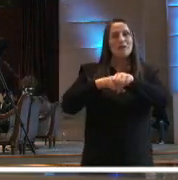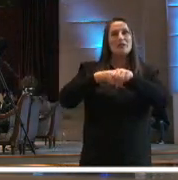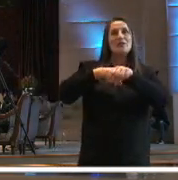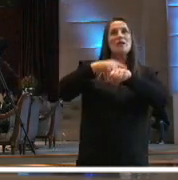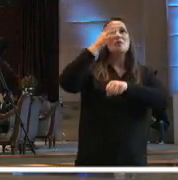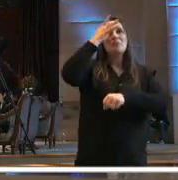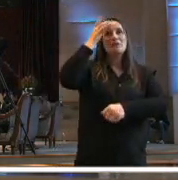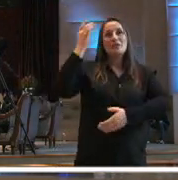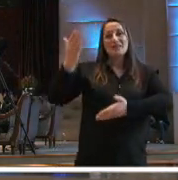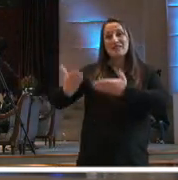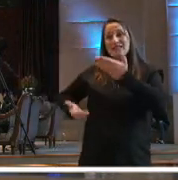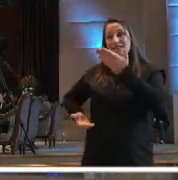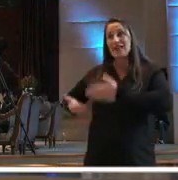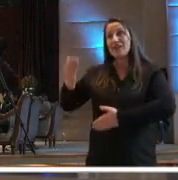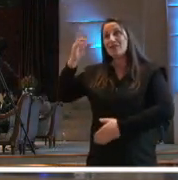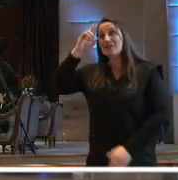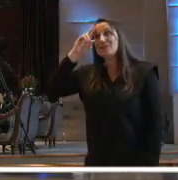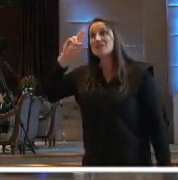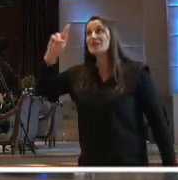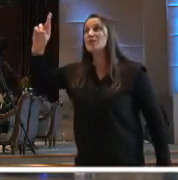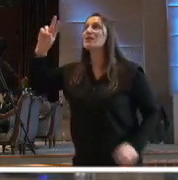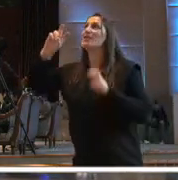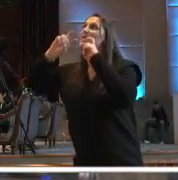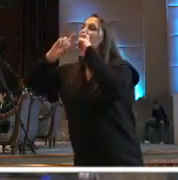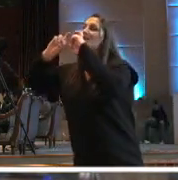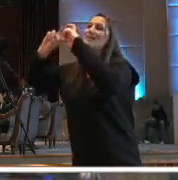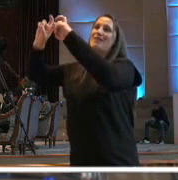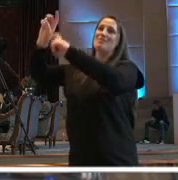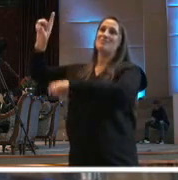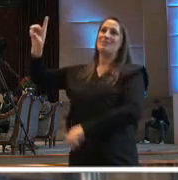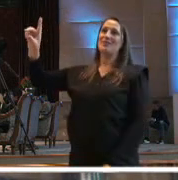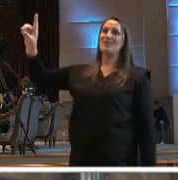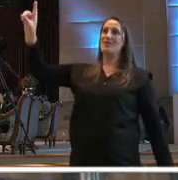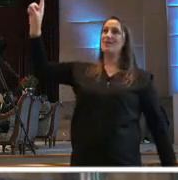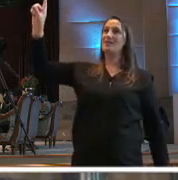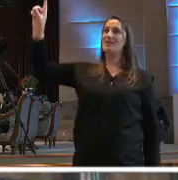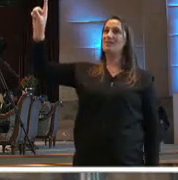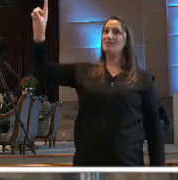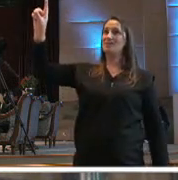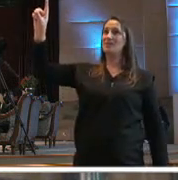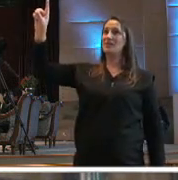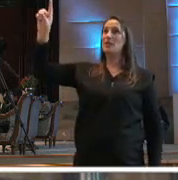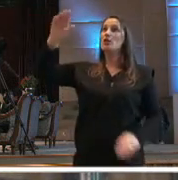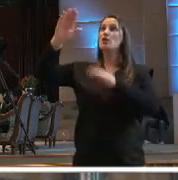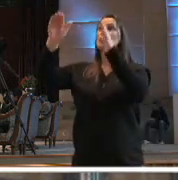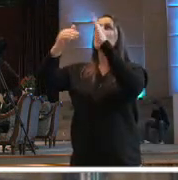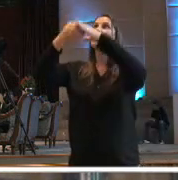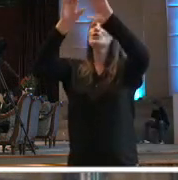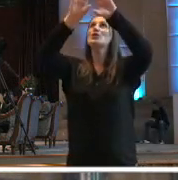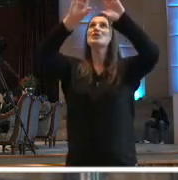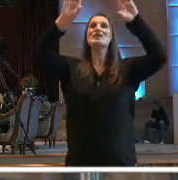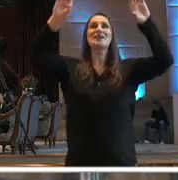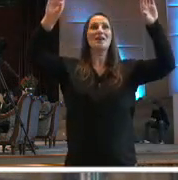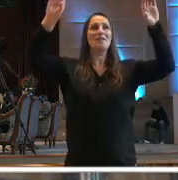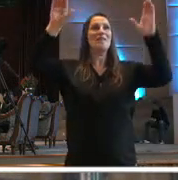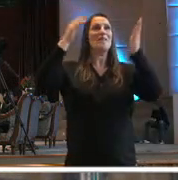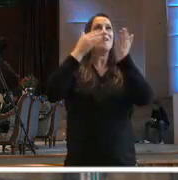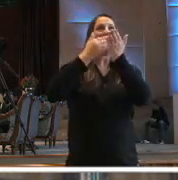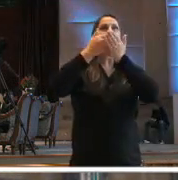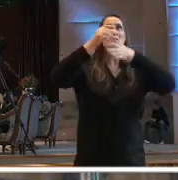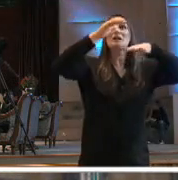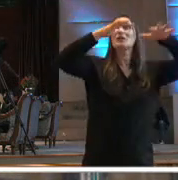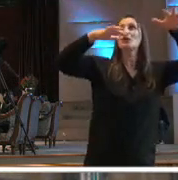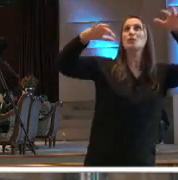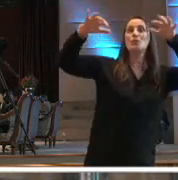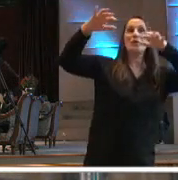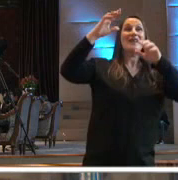Senhor clamam ao Pai. E aí todo o céu entra em ação. E sabe o que é